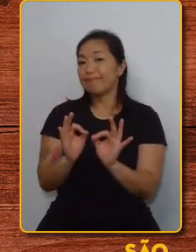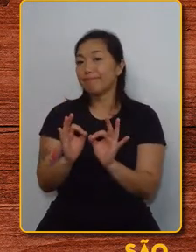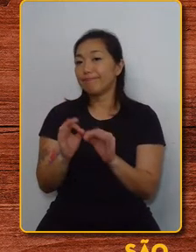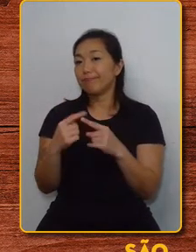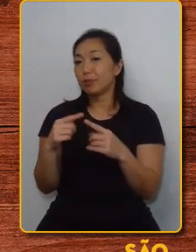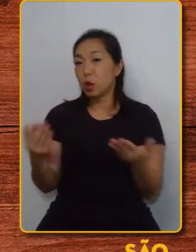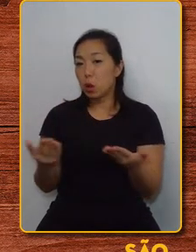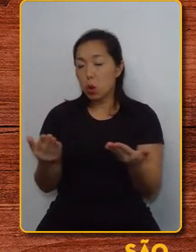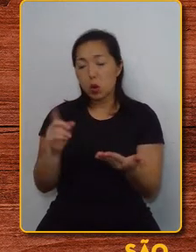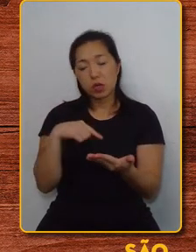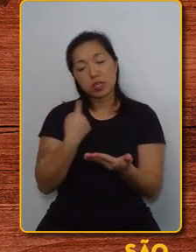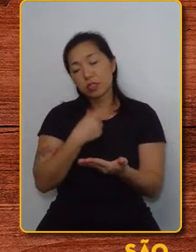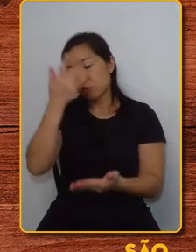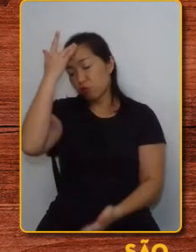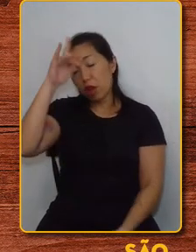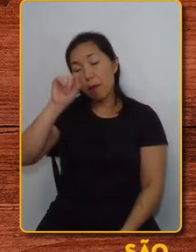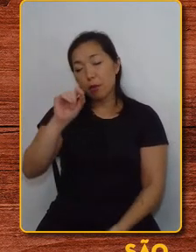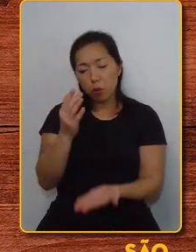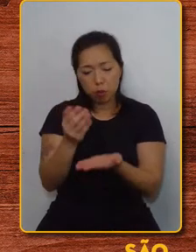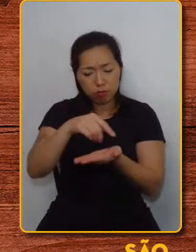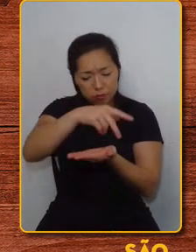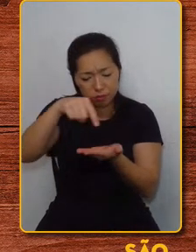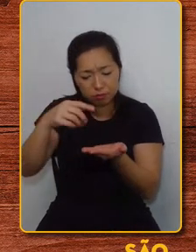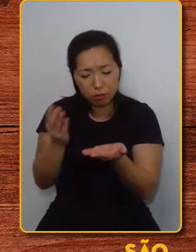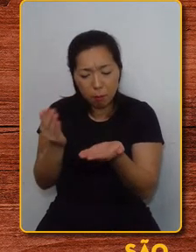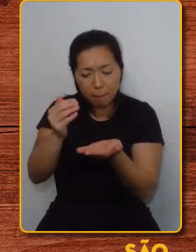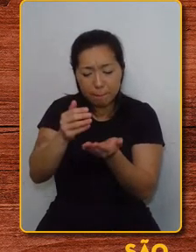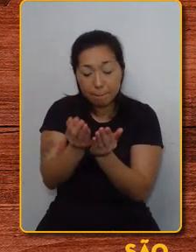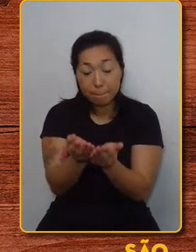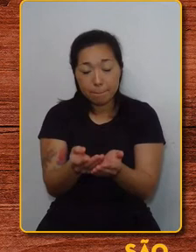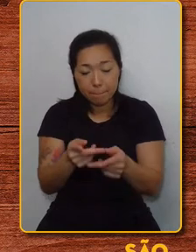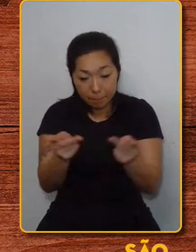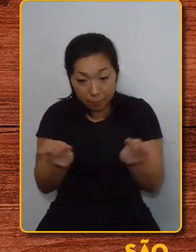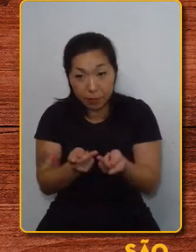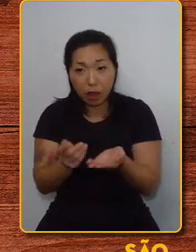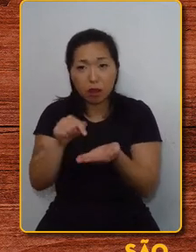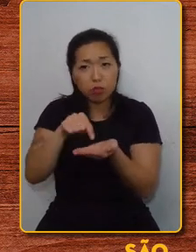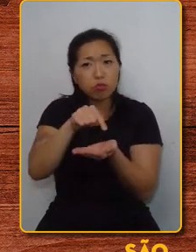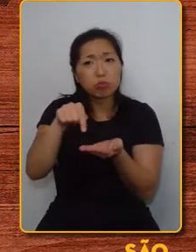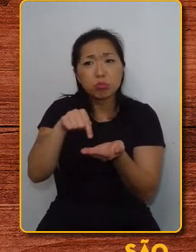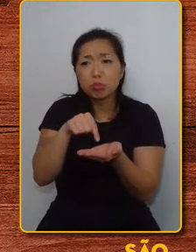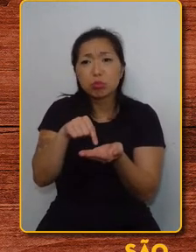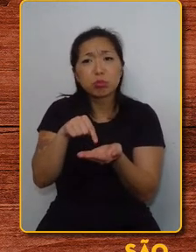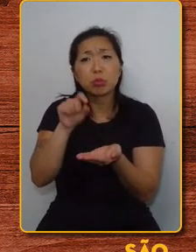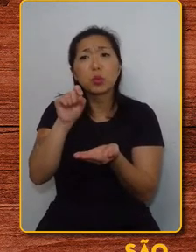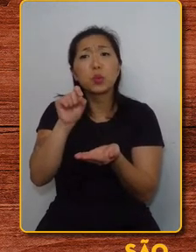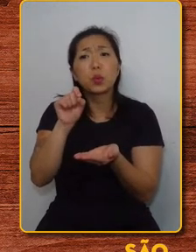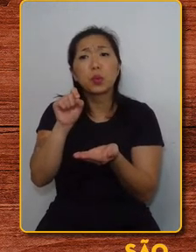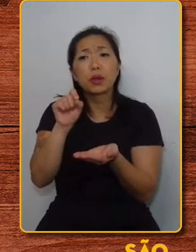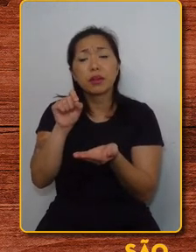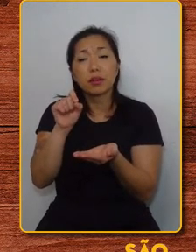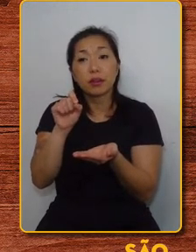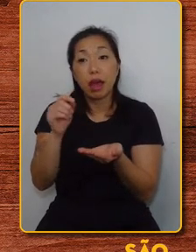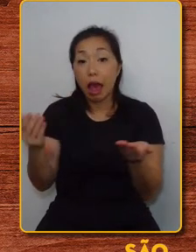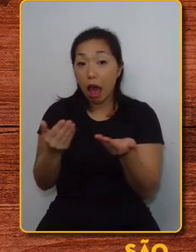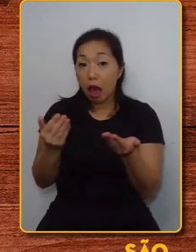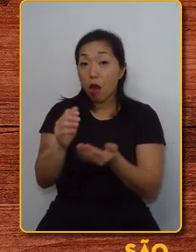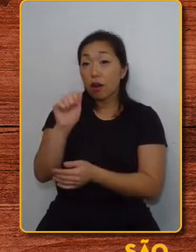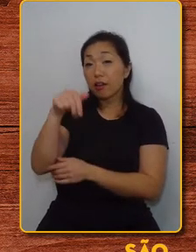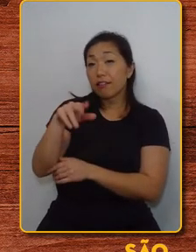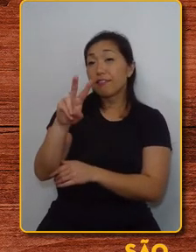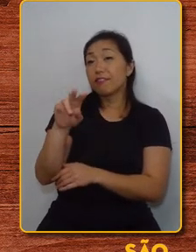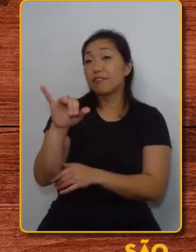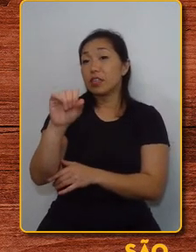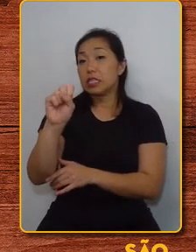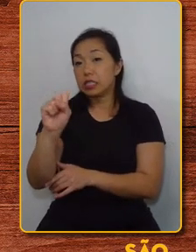mais o que nós comemos. E agora que está começando a Anvisa pôr em prática a rotulagem